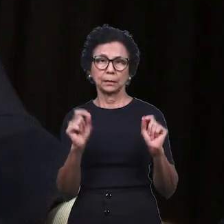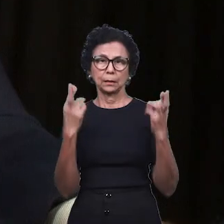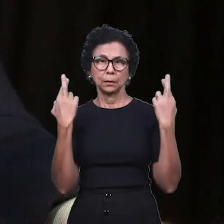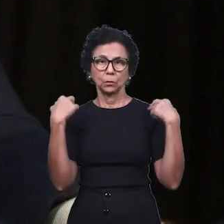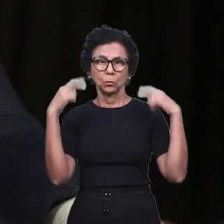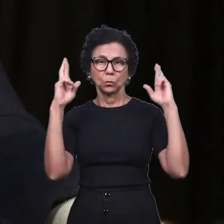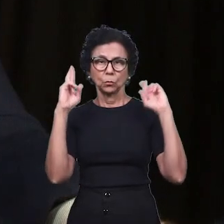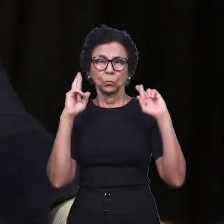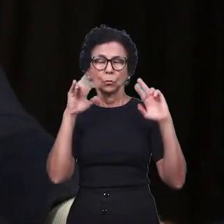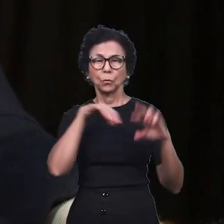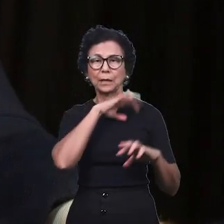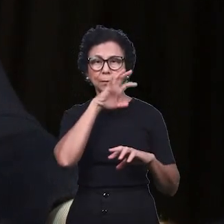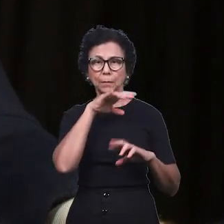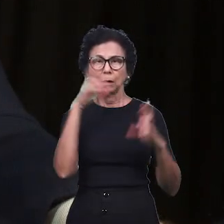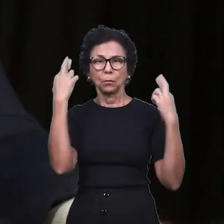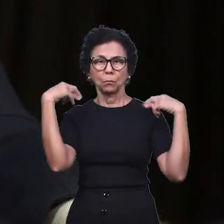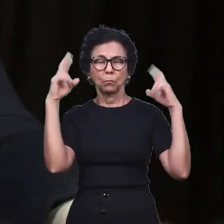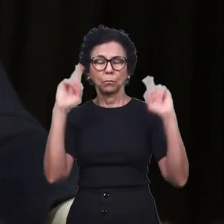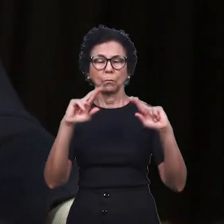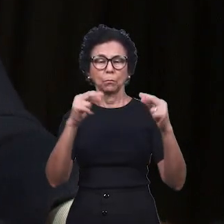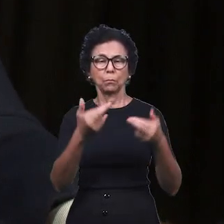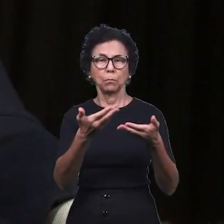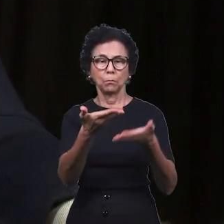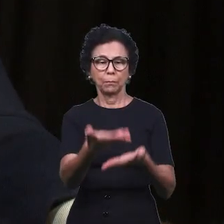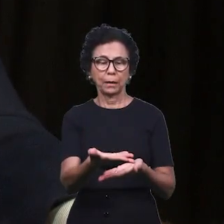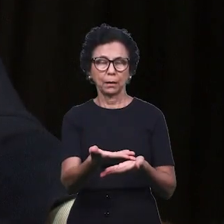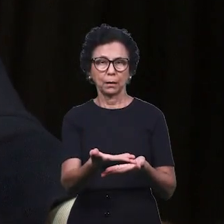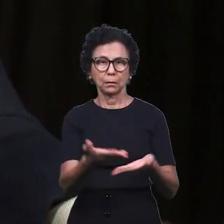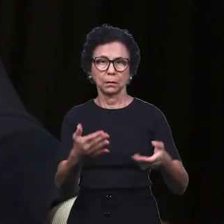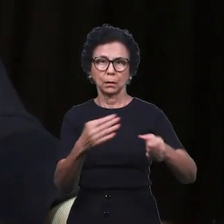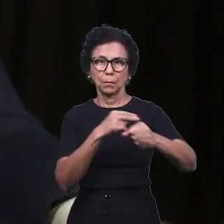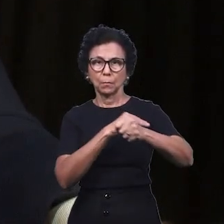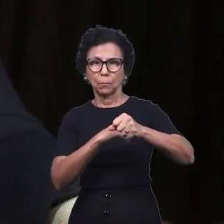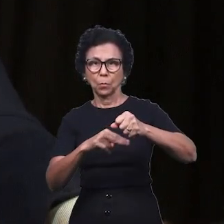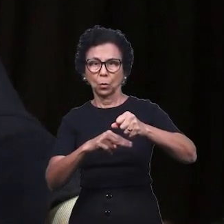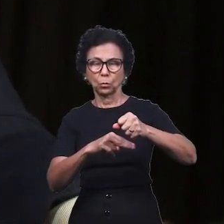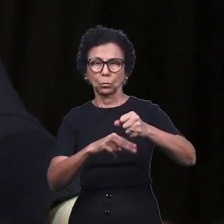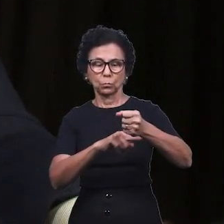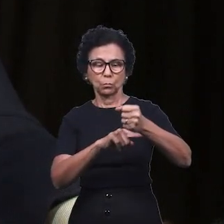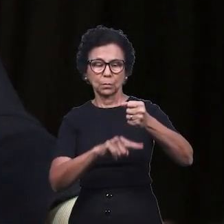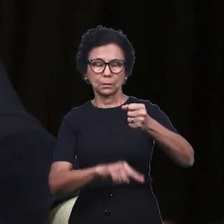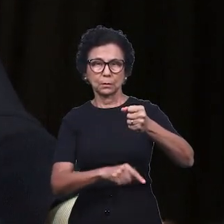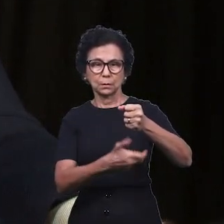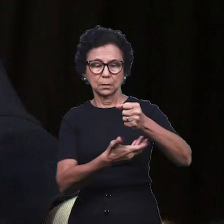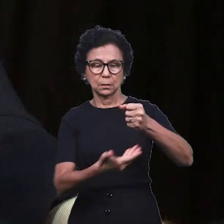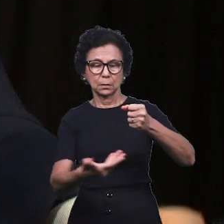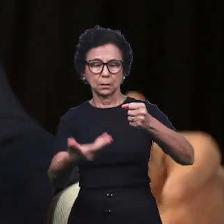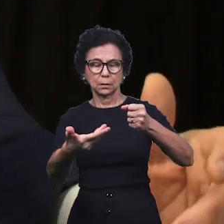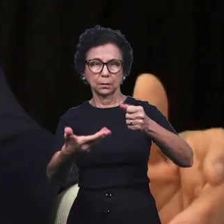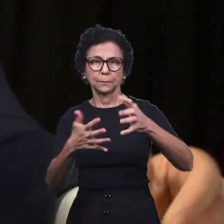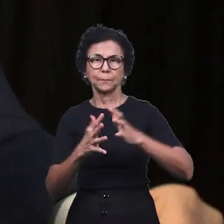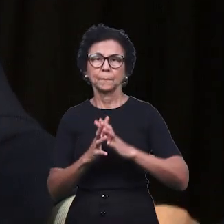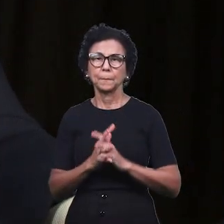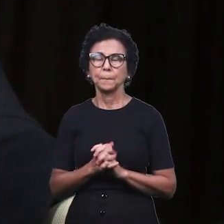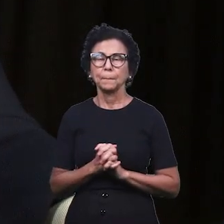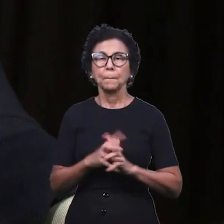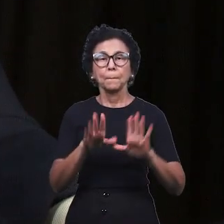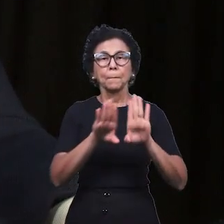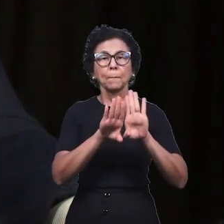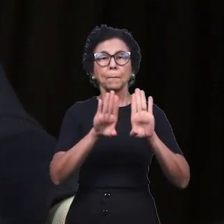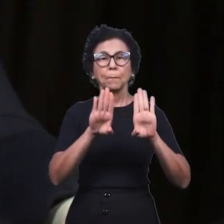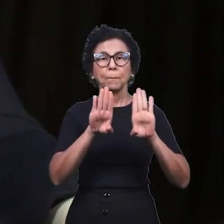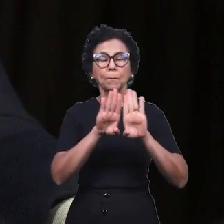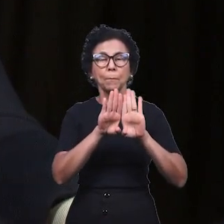apresentamos diante do Senhor, diante de Deus. A porta, sabemos que é Jesus, a grande